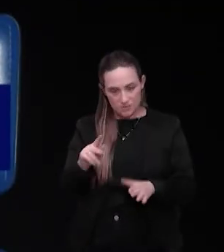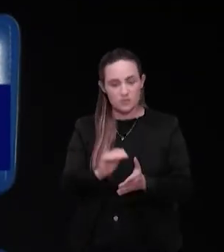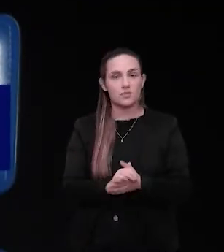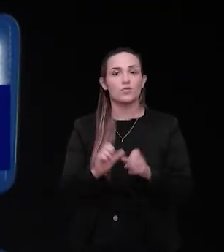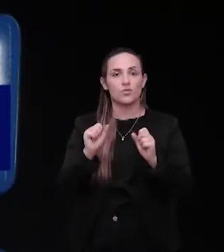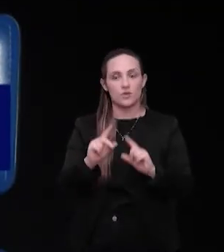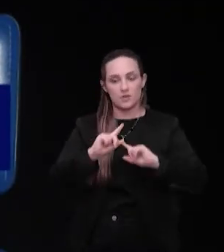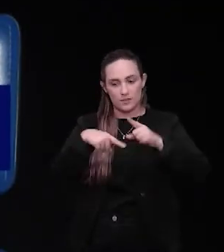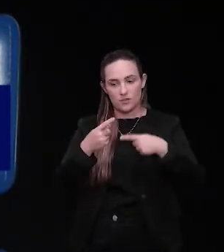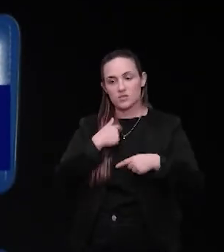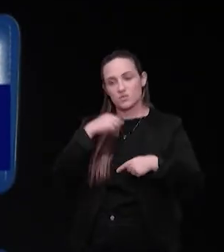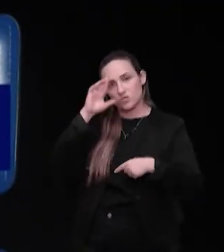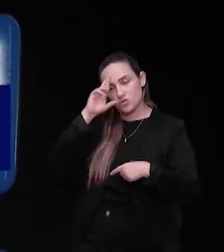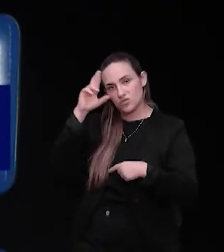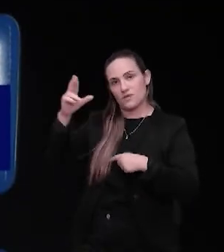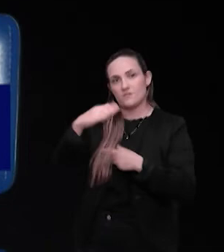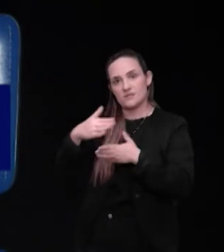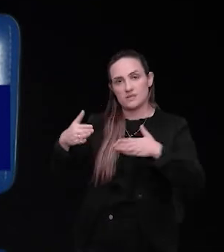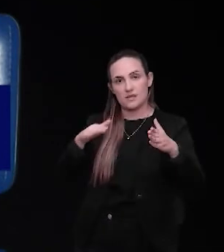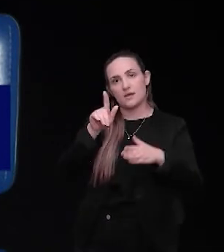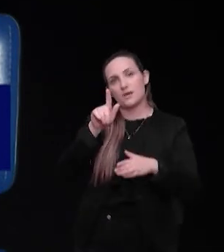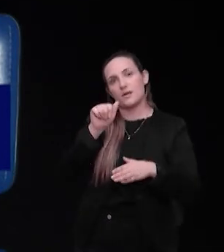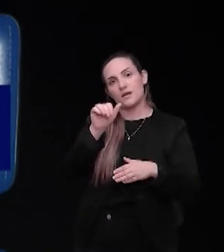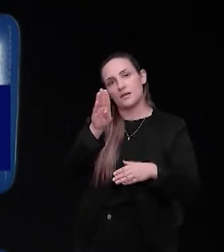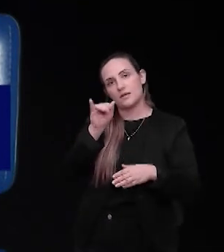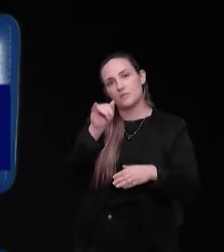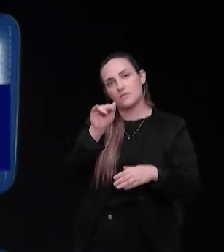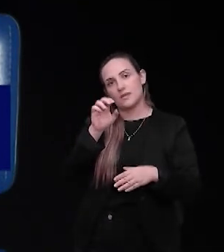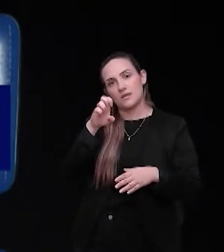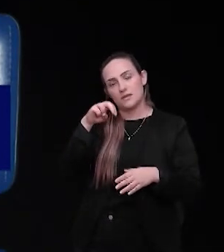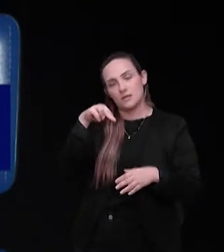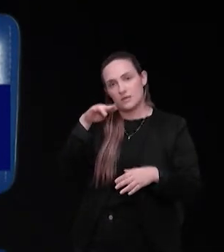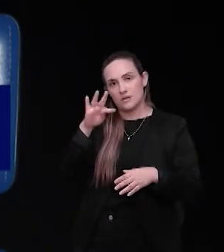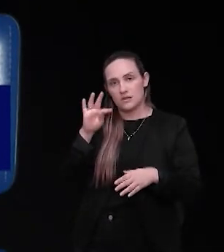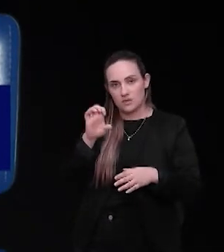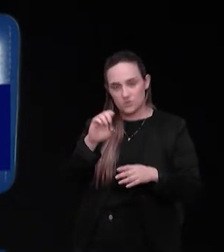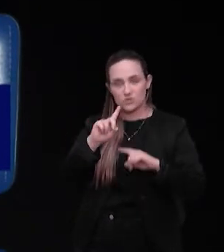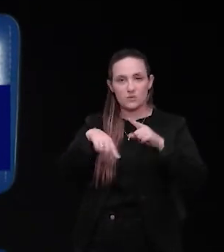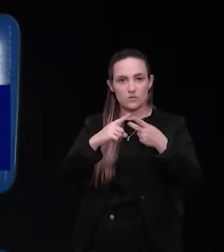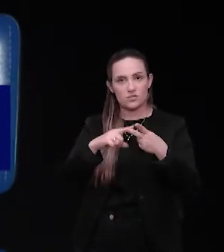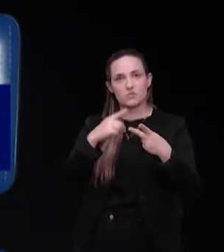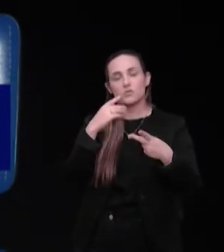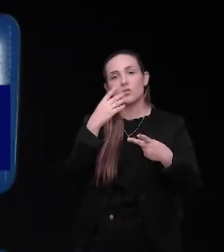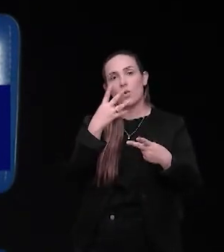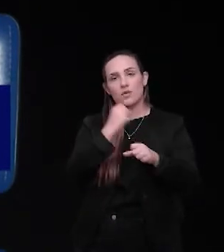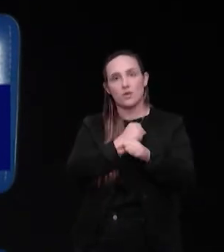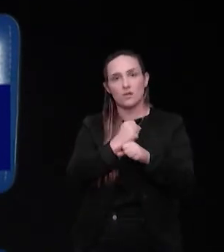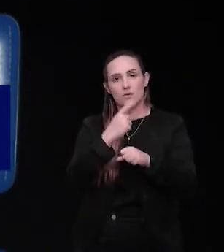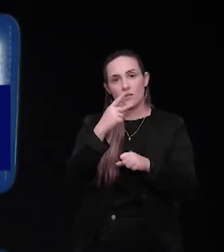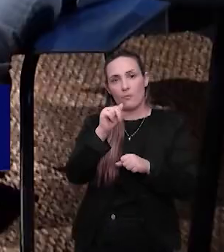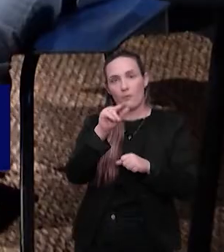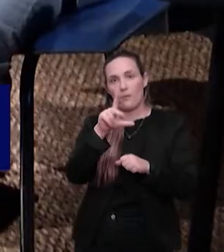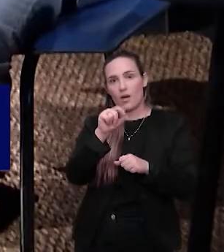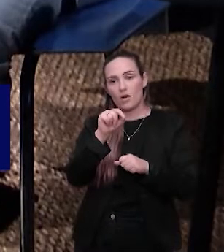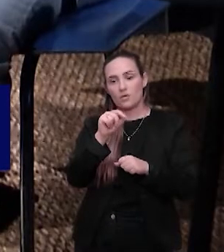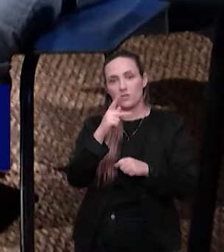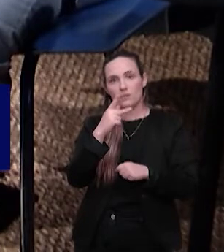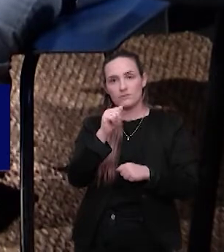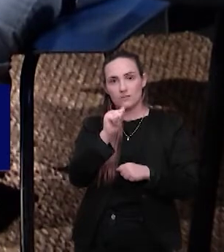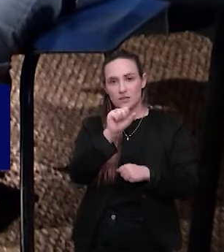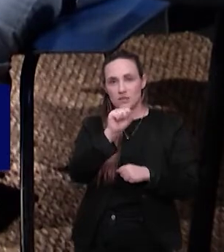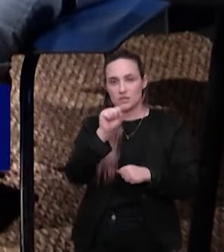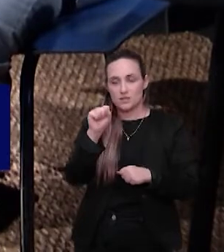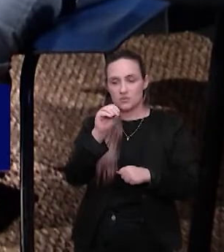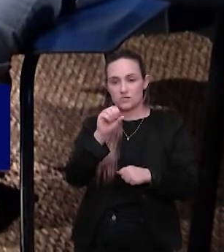a associação, fui ser chefe de gabinete do Dr. Humberto Brits, 1 ano. 4 anos, Dr. Paulo Passos. Aí, primeiro promotor, é